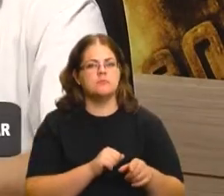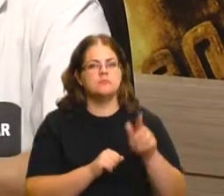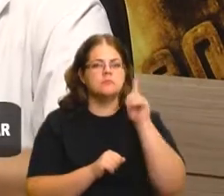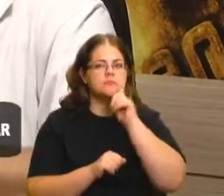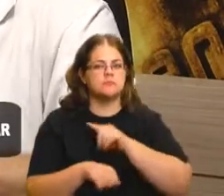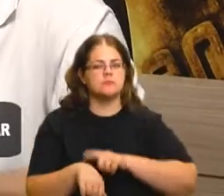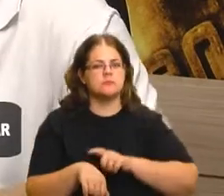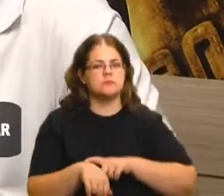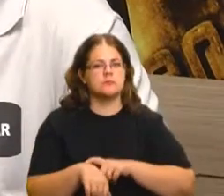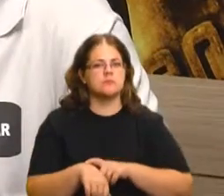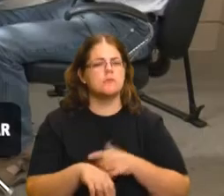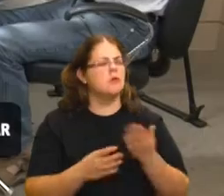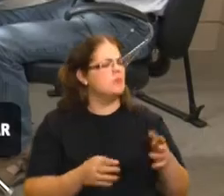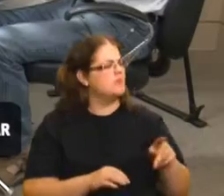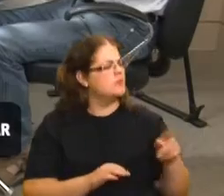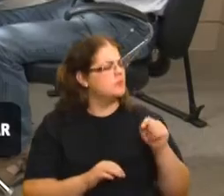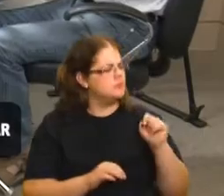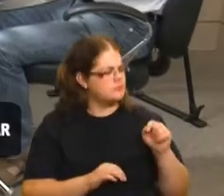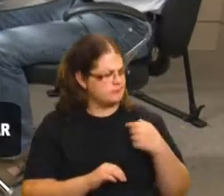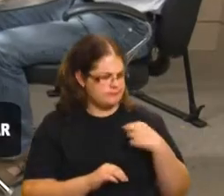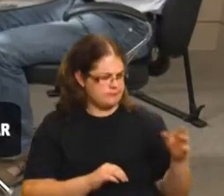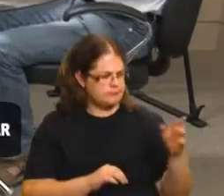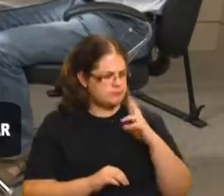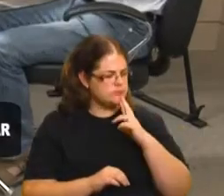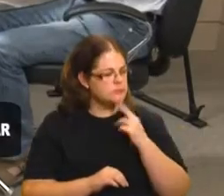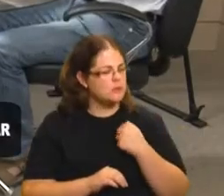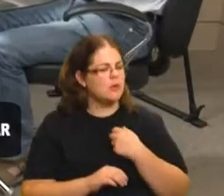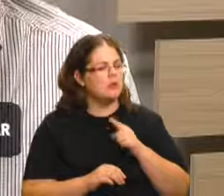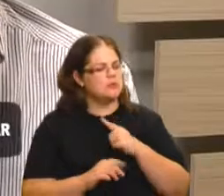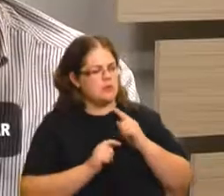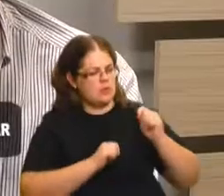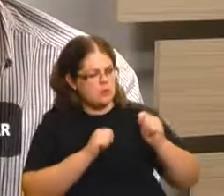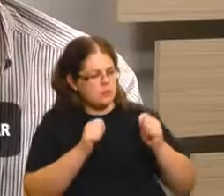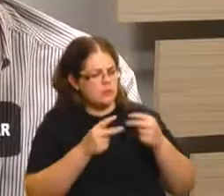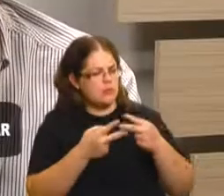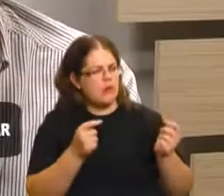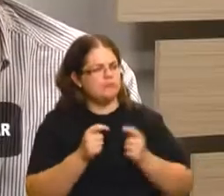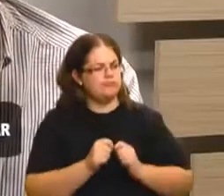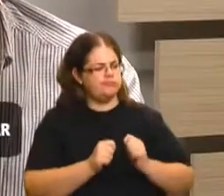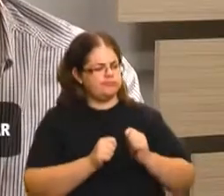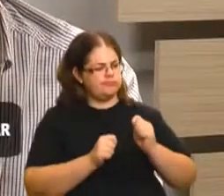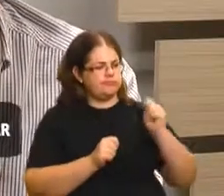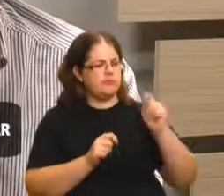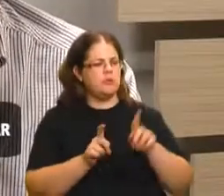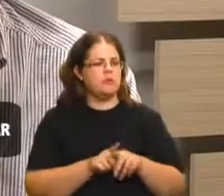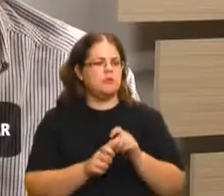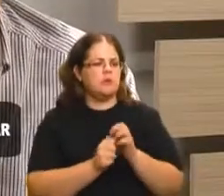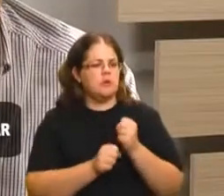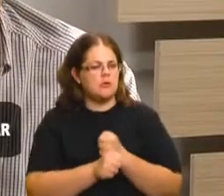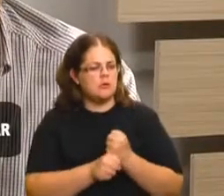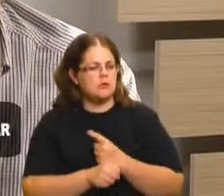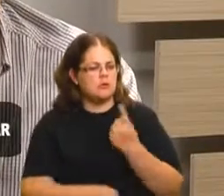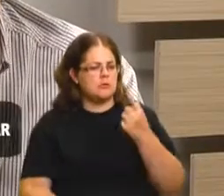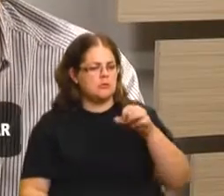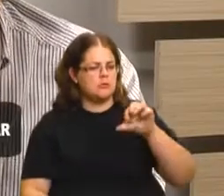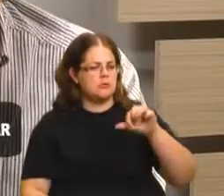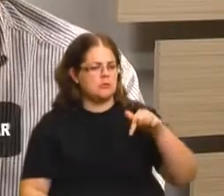civis numa situação em que vai ficar confortável. A economia, com esse colapso que começa em 73 mais ou